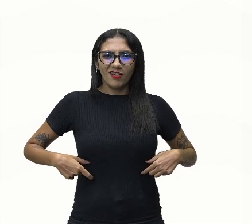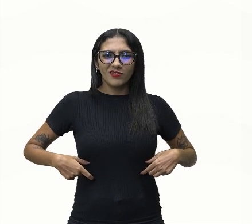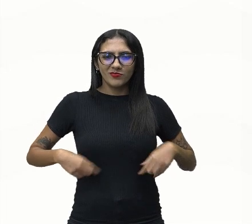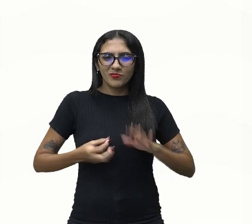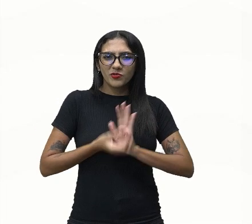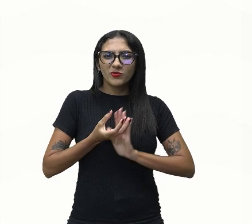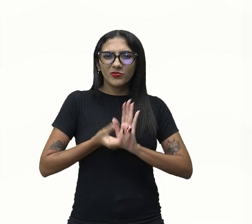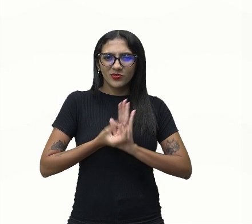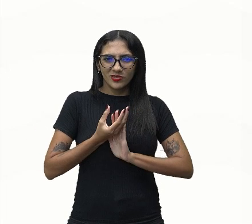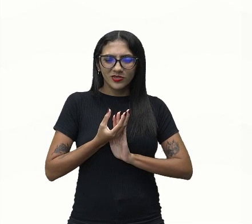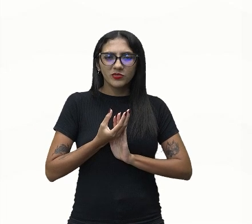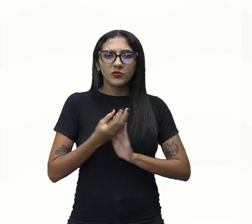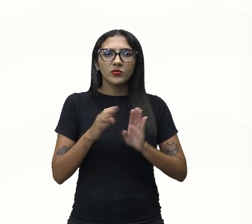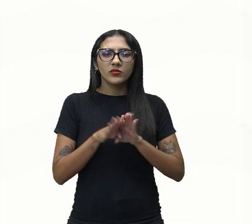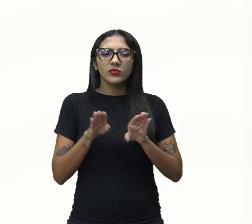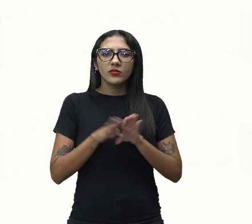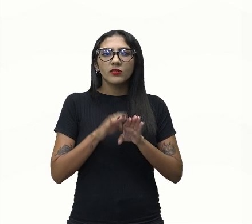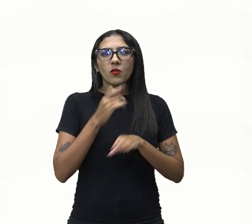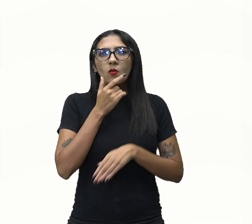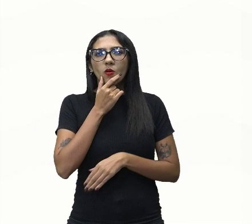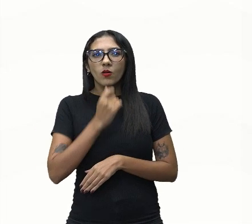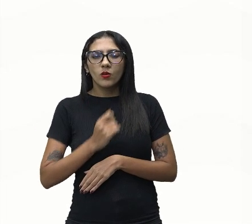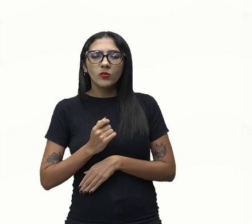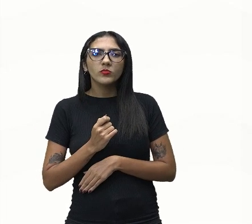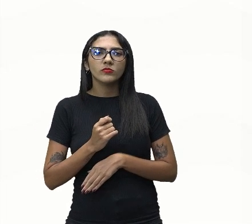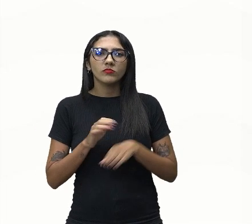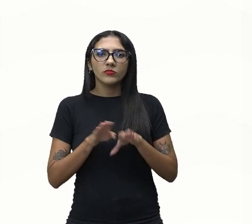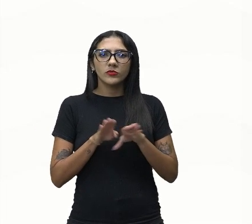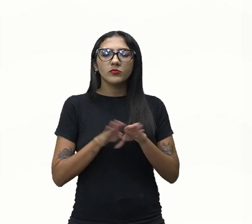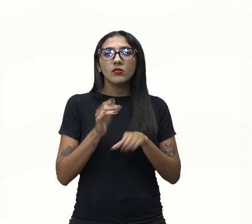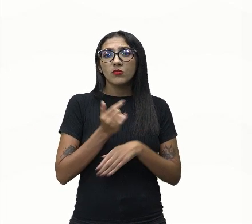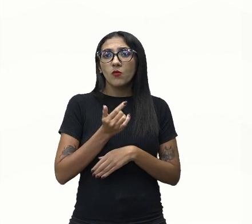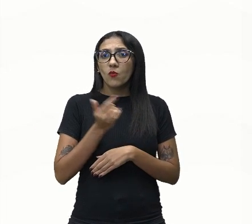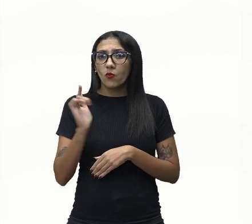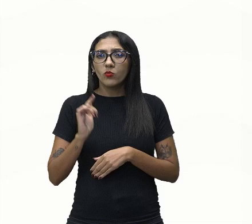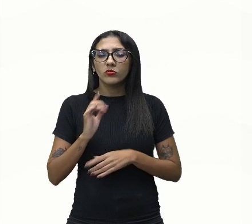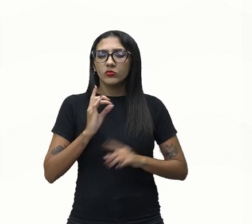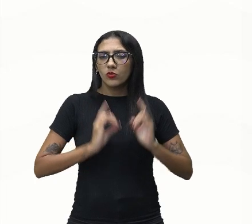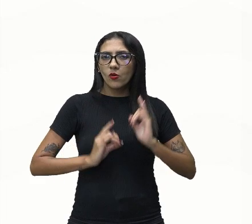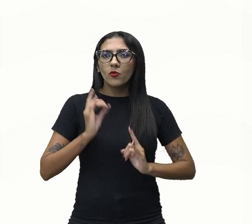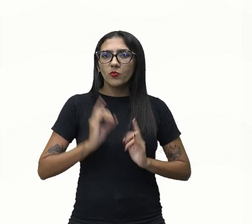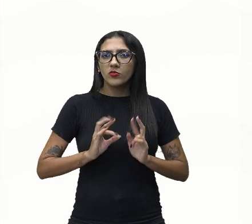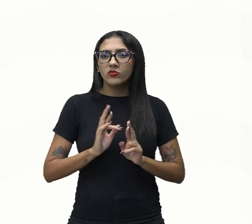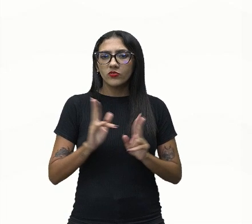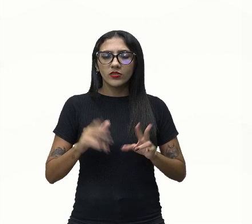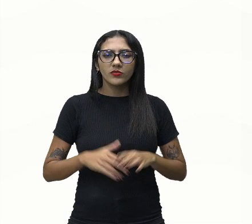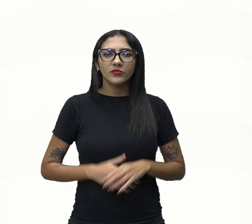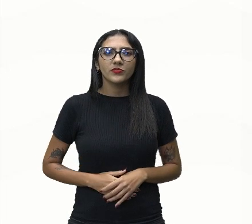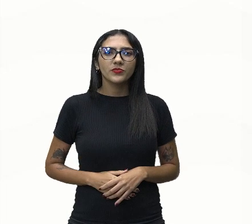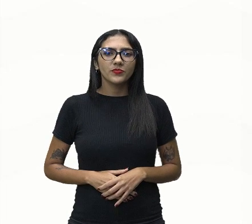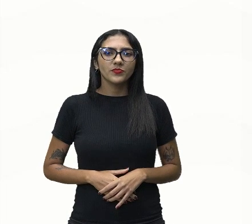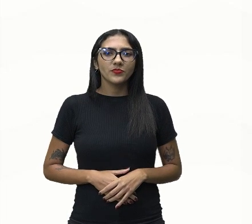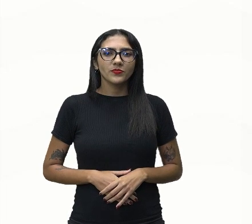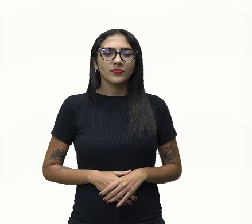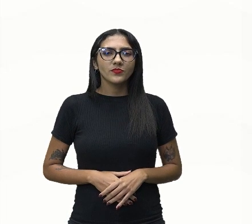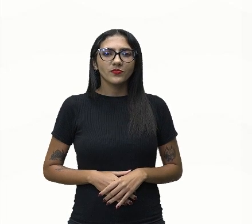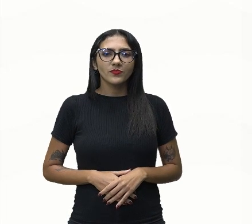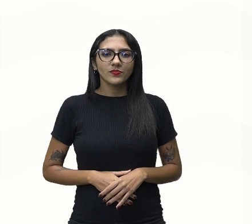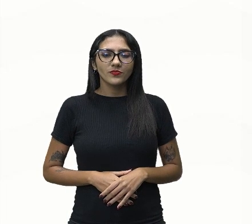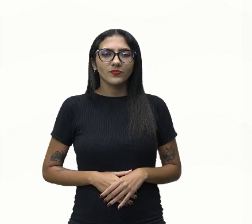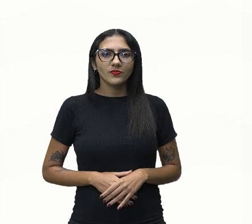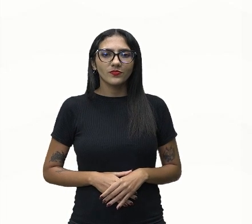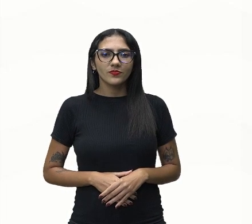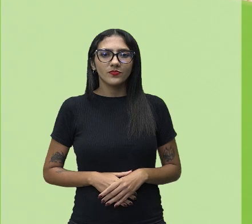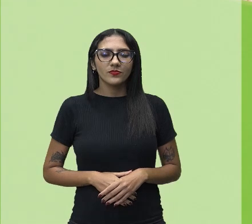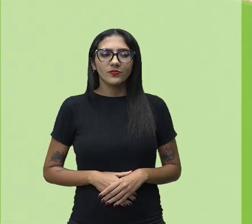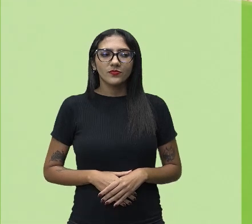e os homens, os testículos, produzindo outros hormônios também, tá bom? E aí a gente vai